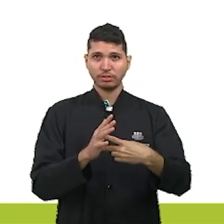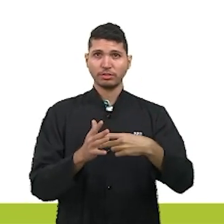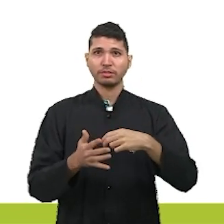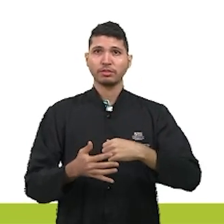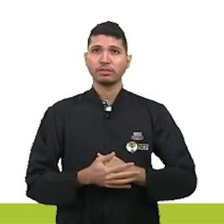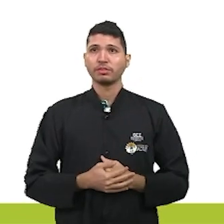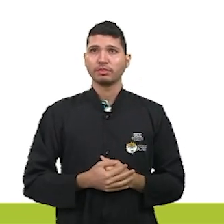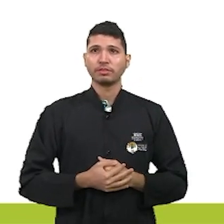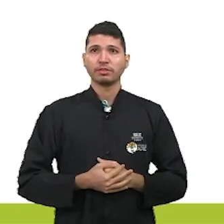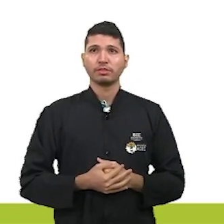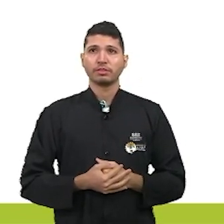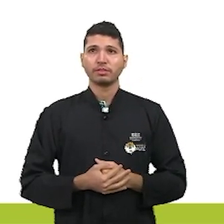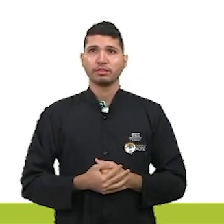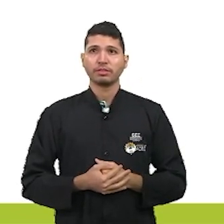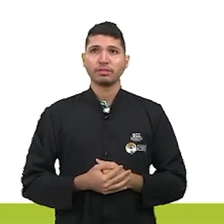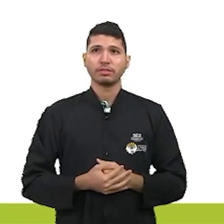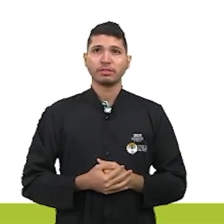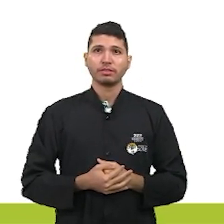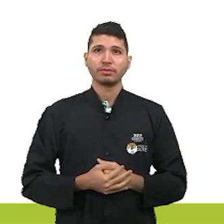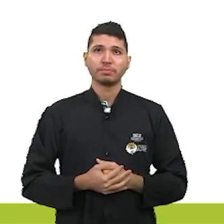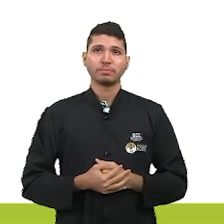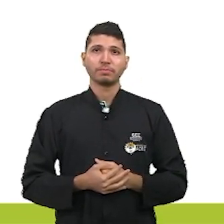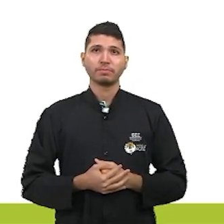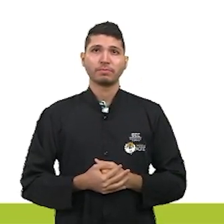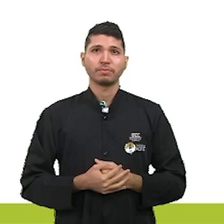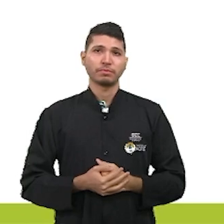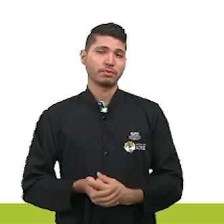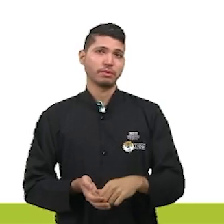AI, digamos, M,